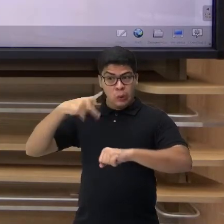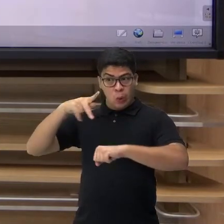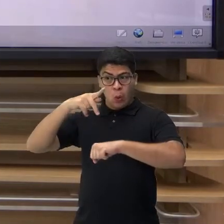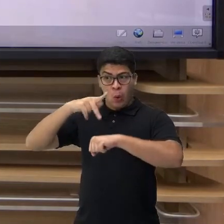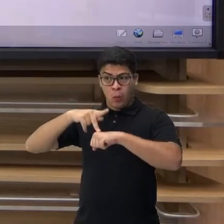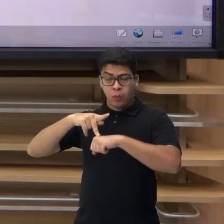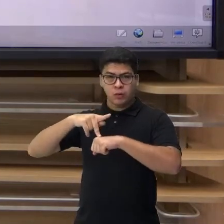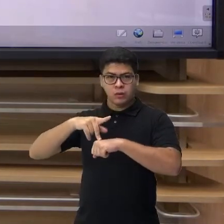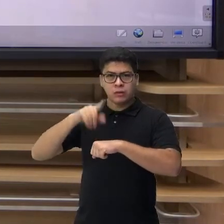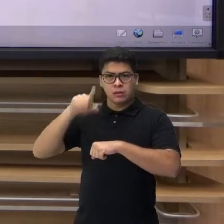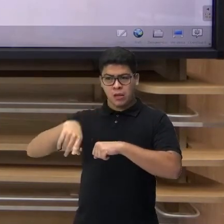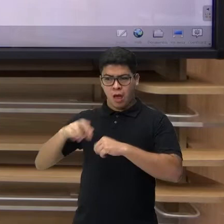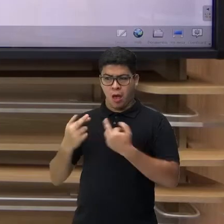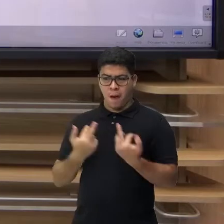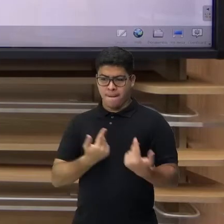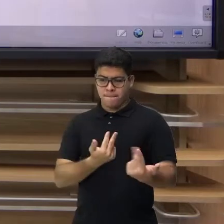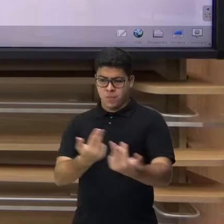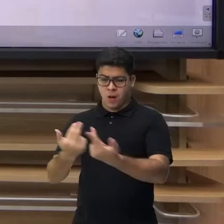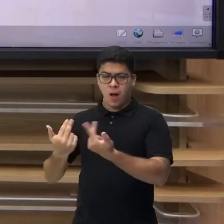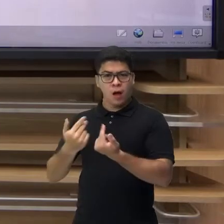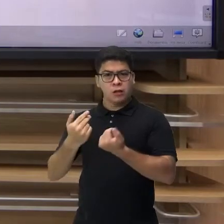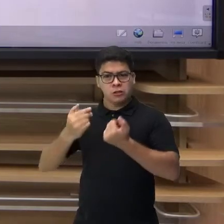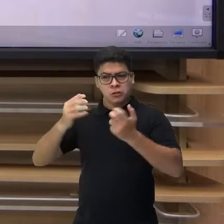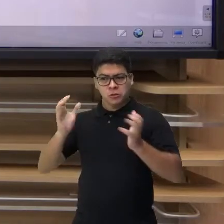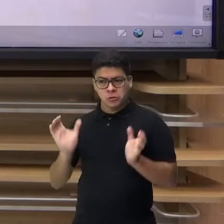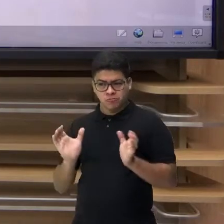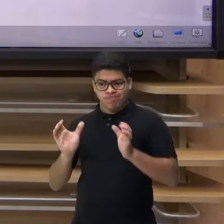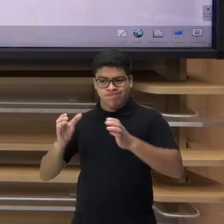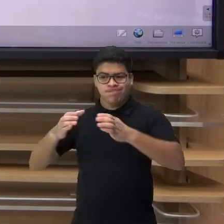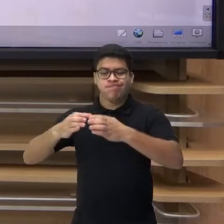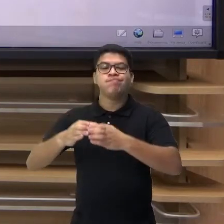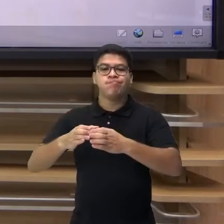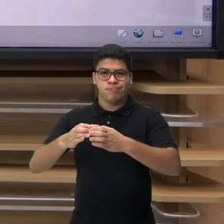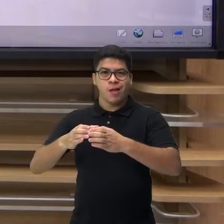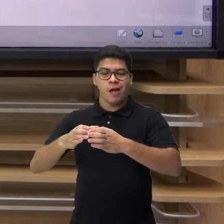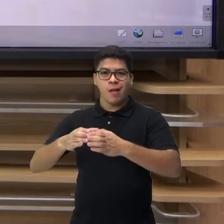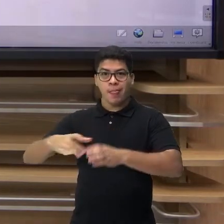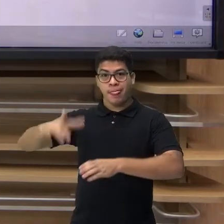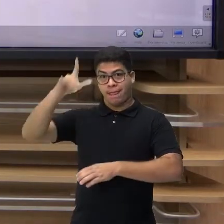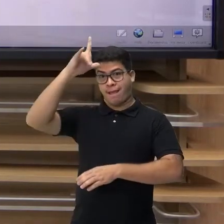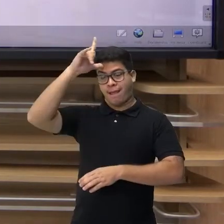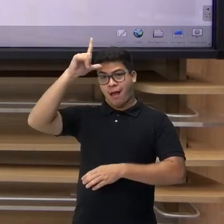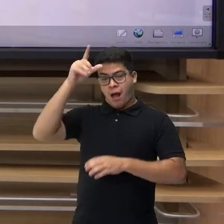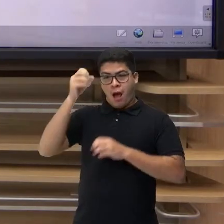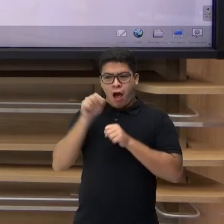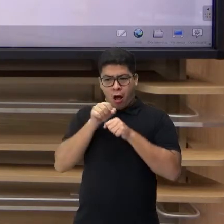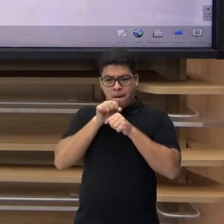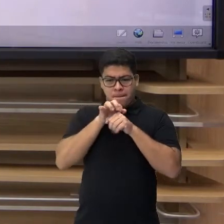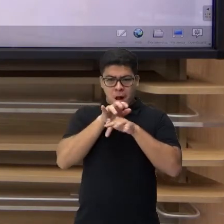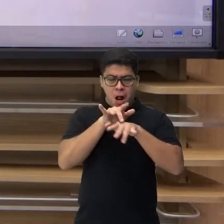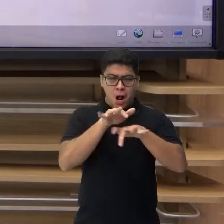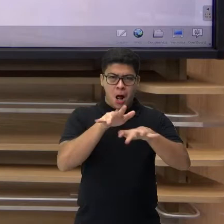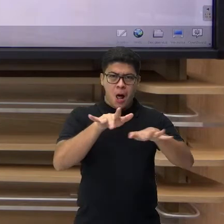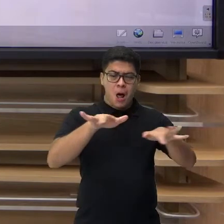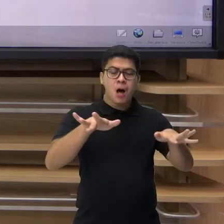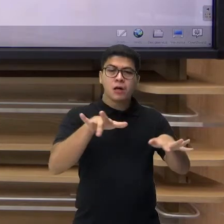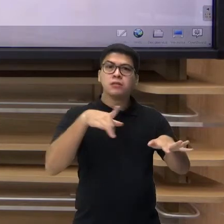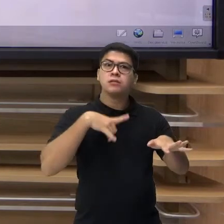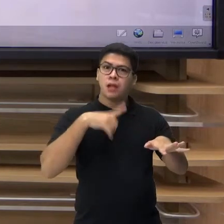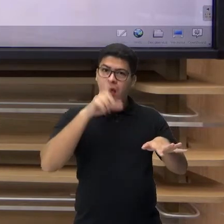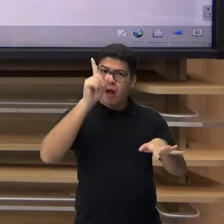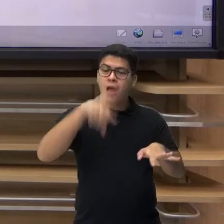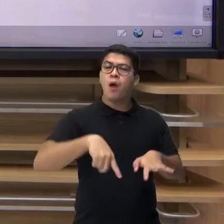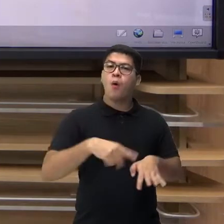uma origem em comum se irmanassem, né? E a Alemanha alimentava ali o pan-germanismo, certo? Isso